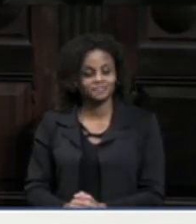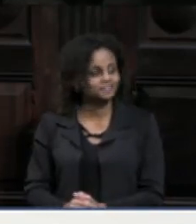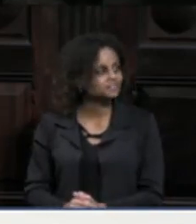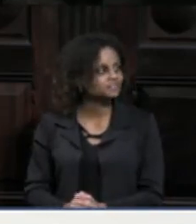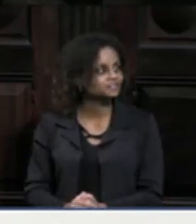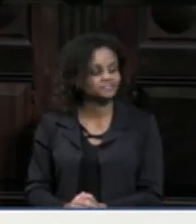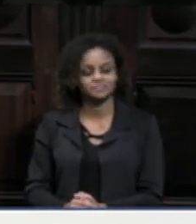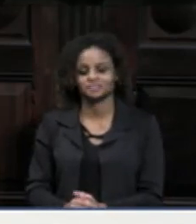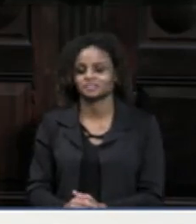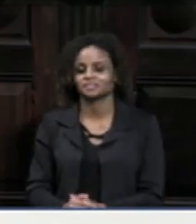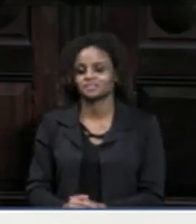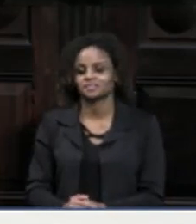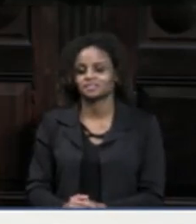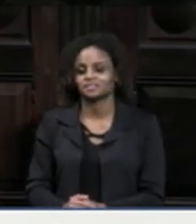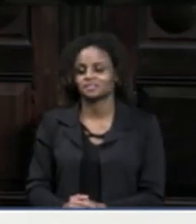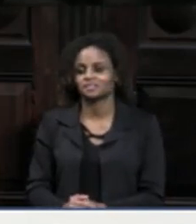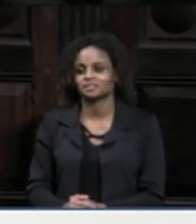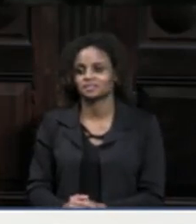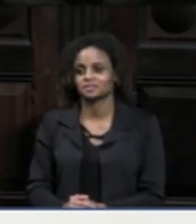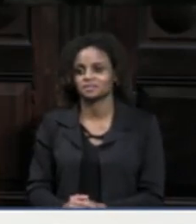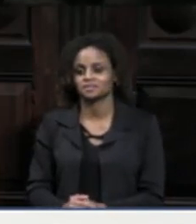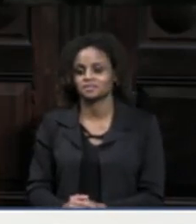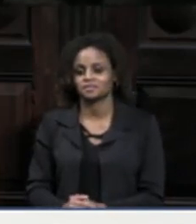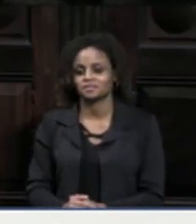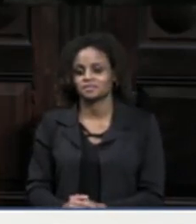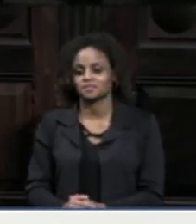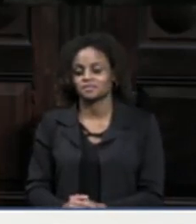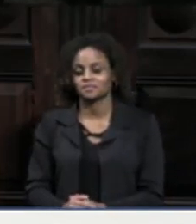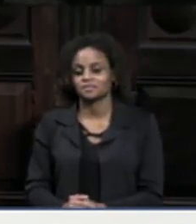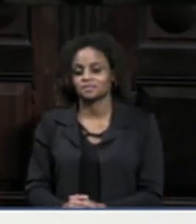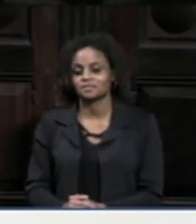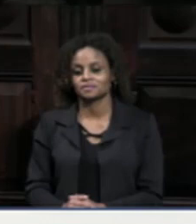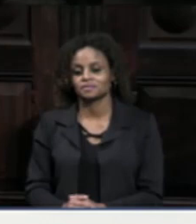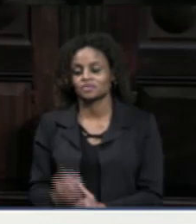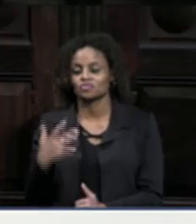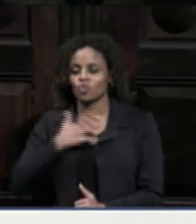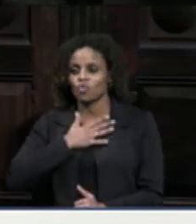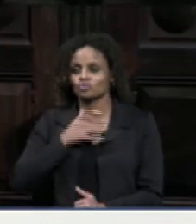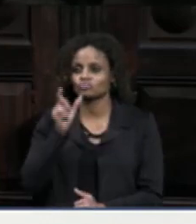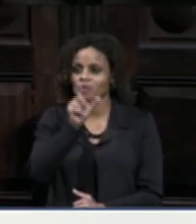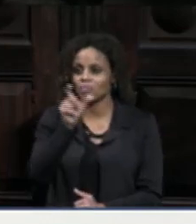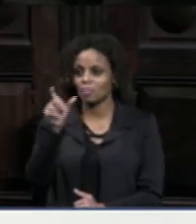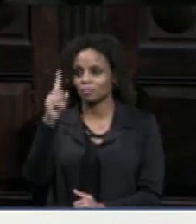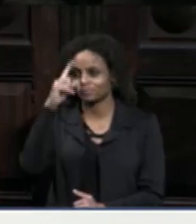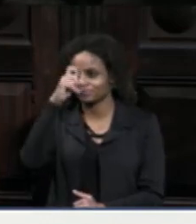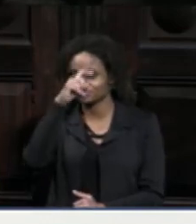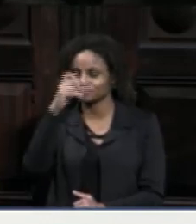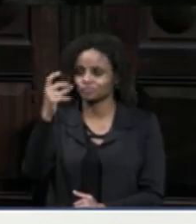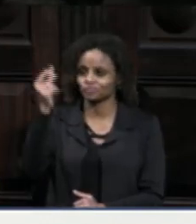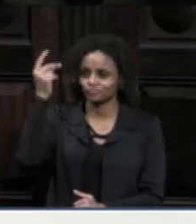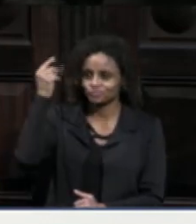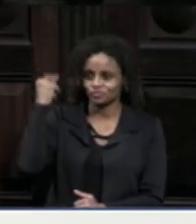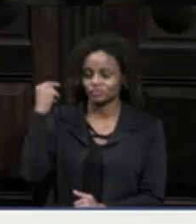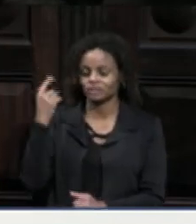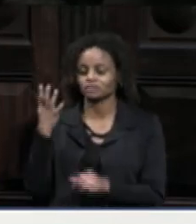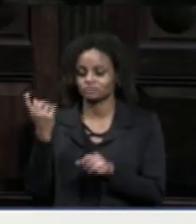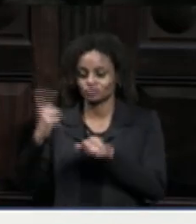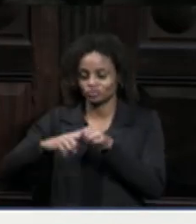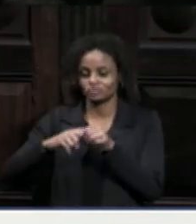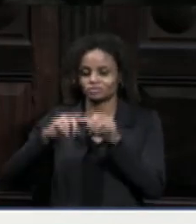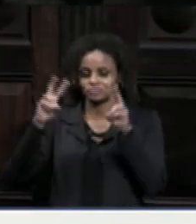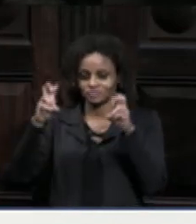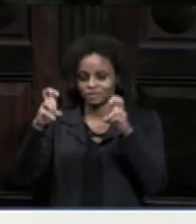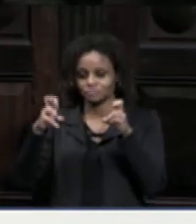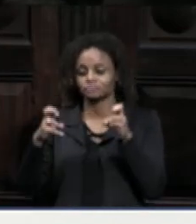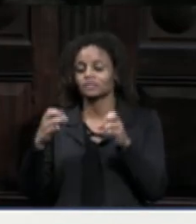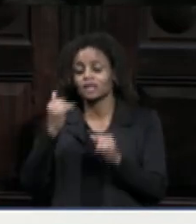bolero, quiçás, né? Mas, voltando, o deputado Flávio Serafini devia fazer